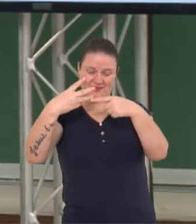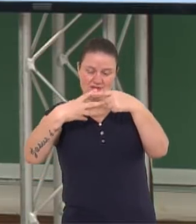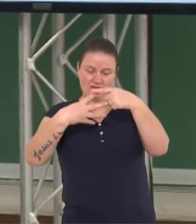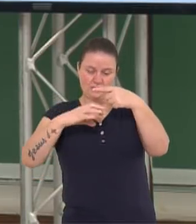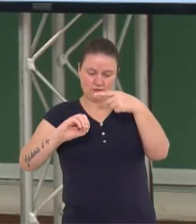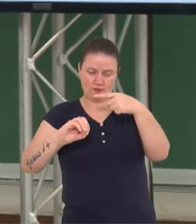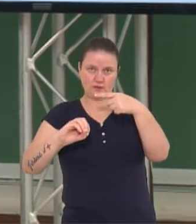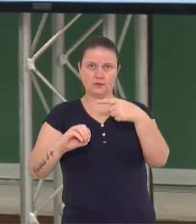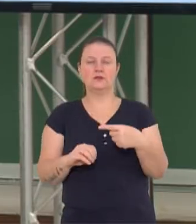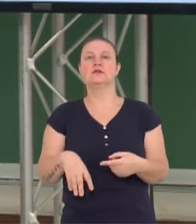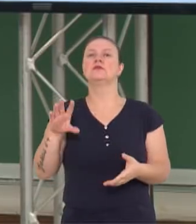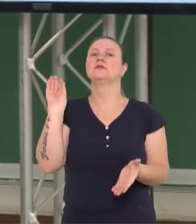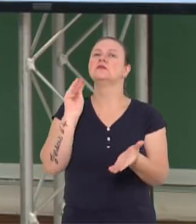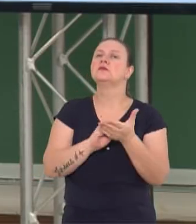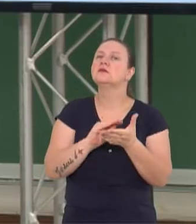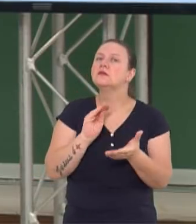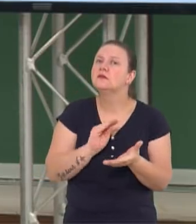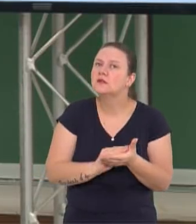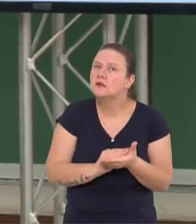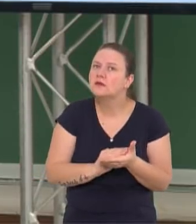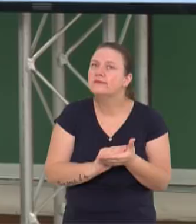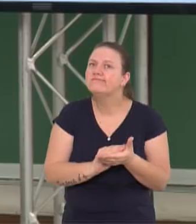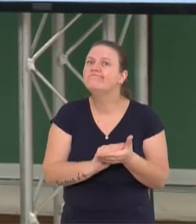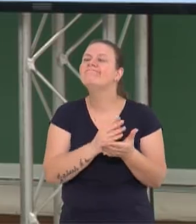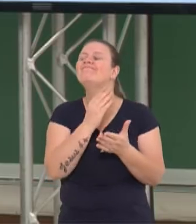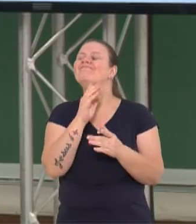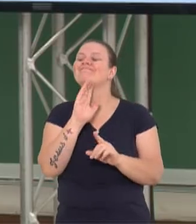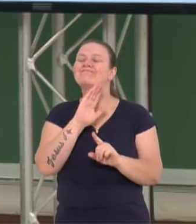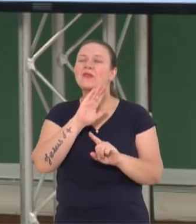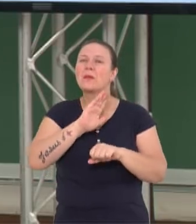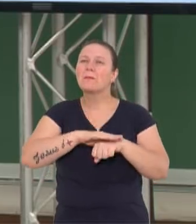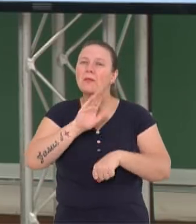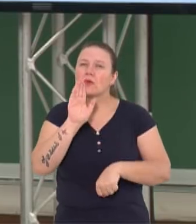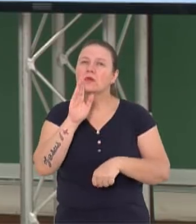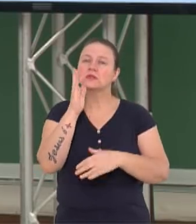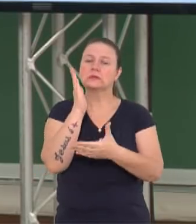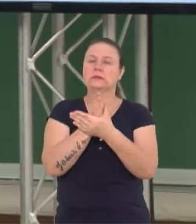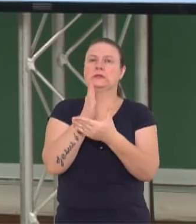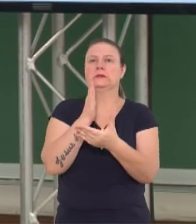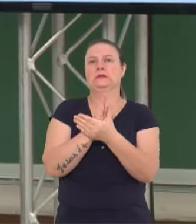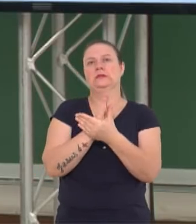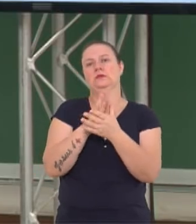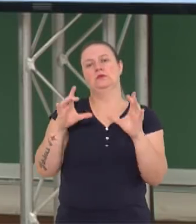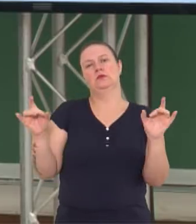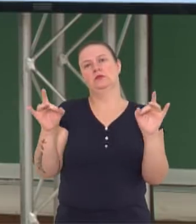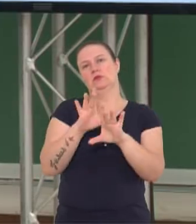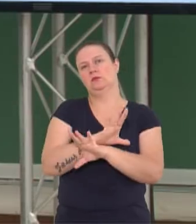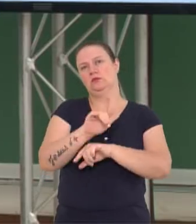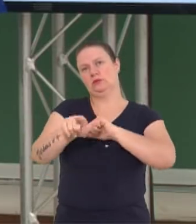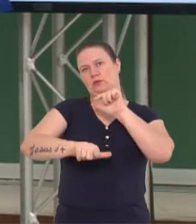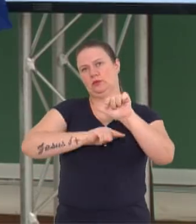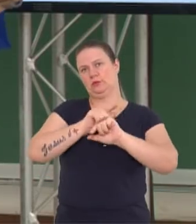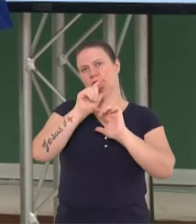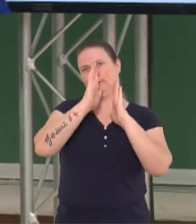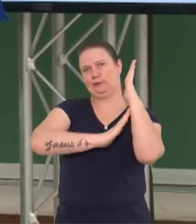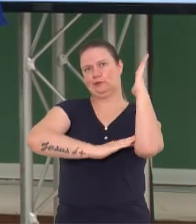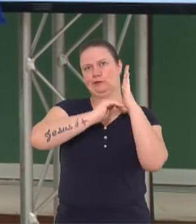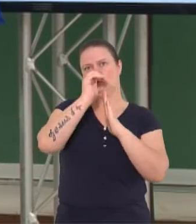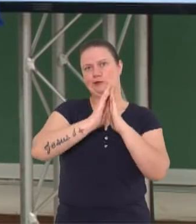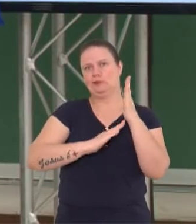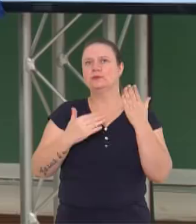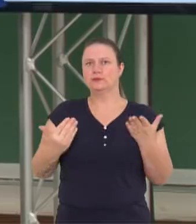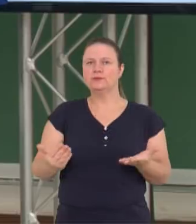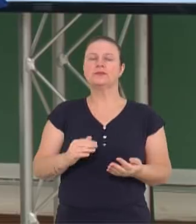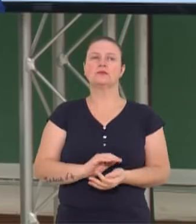mais da metade. Ó, guarda isso. Falta mais da metade para ele pintar a parede. Se fosse metade, que fração